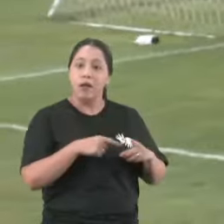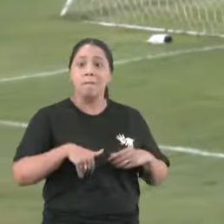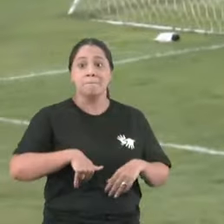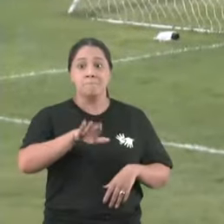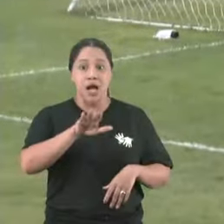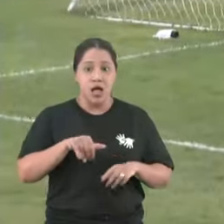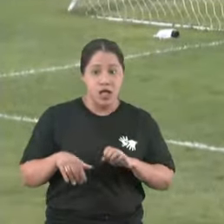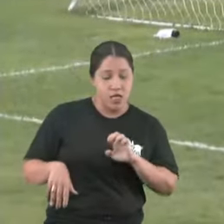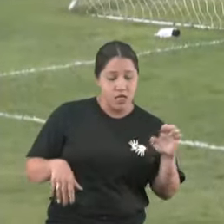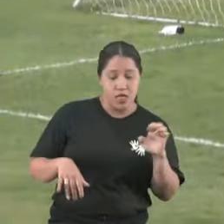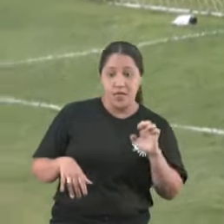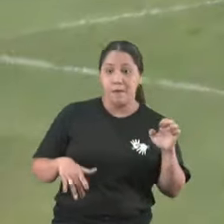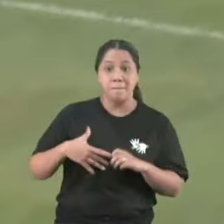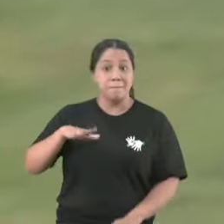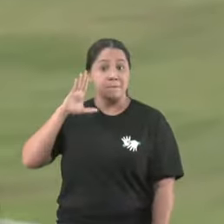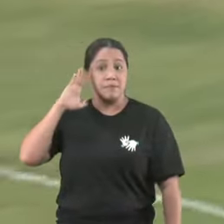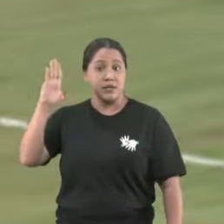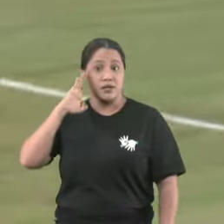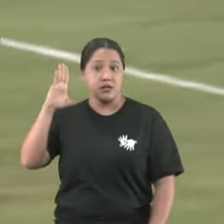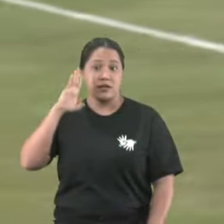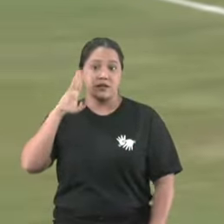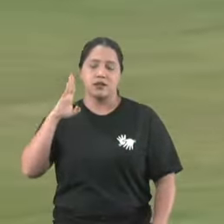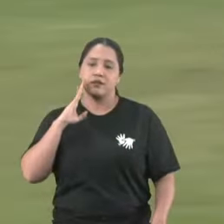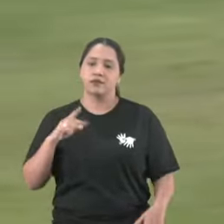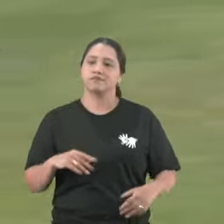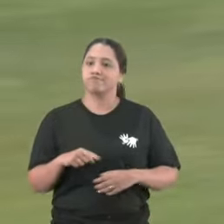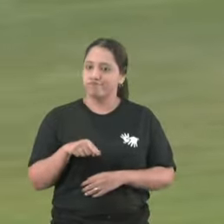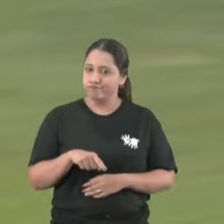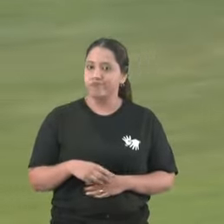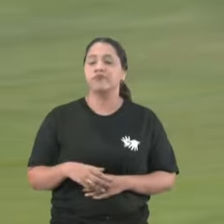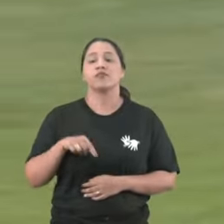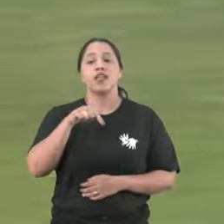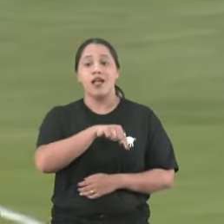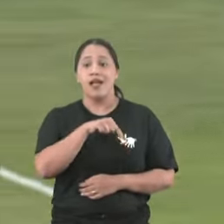de campo, principalmente pelo